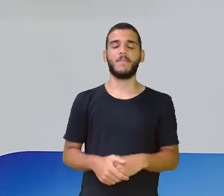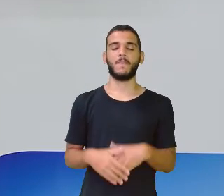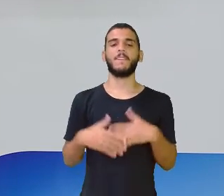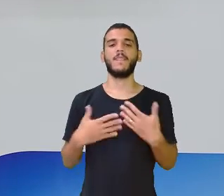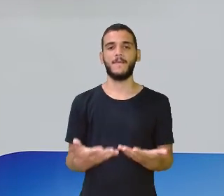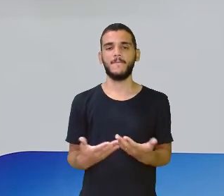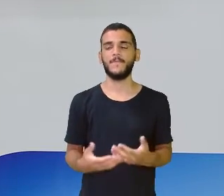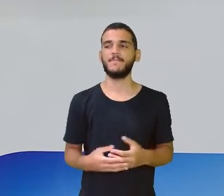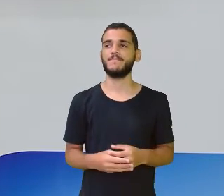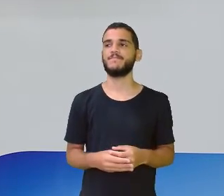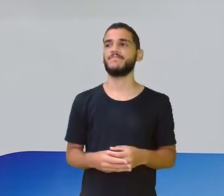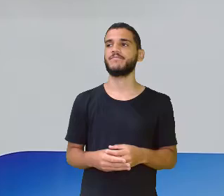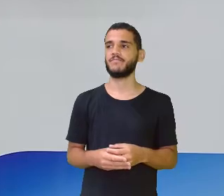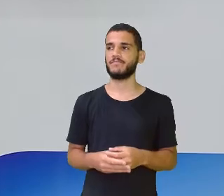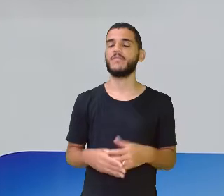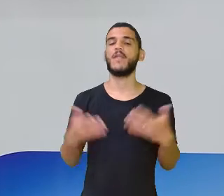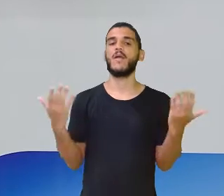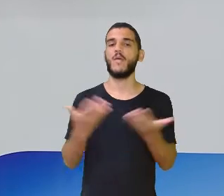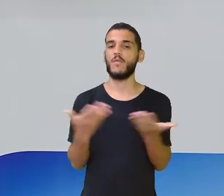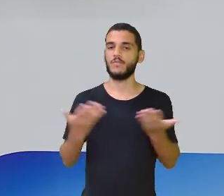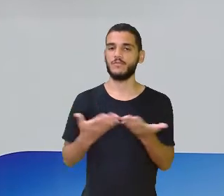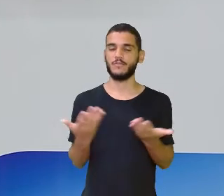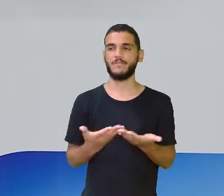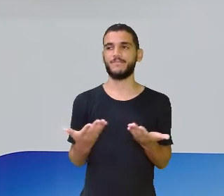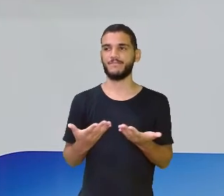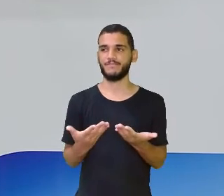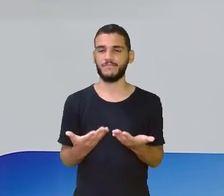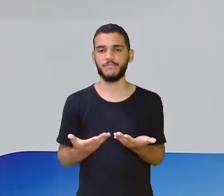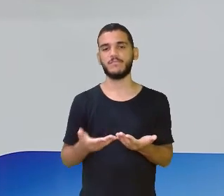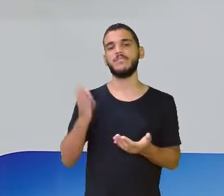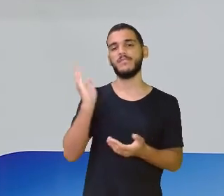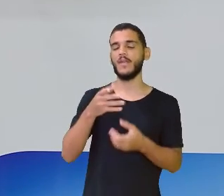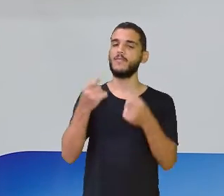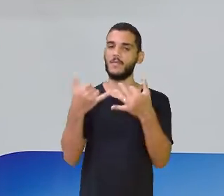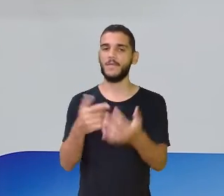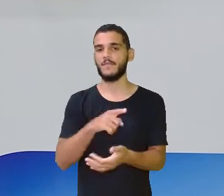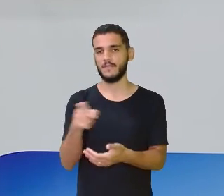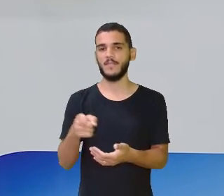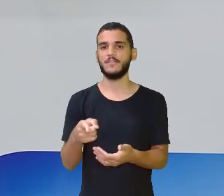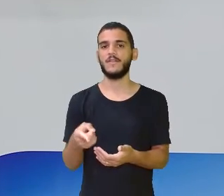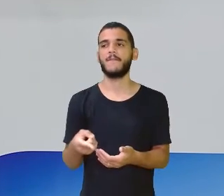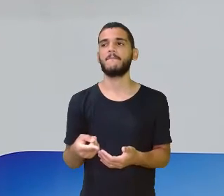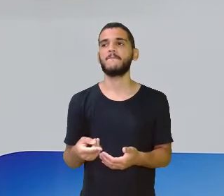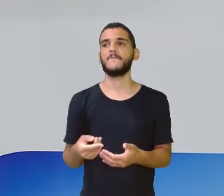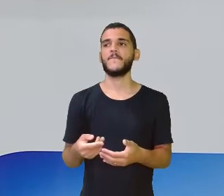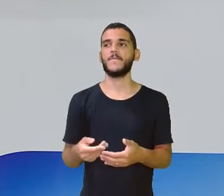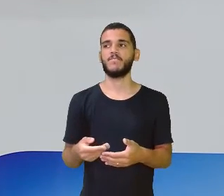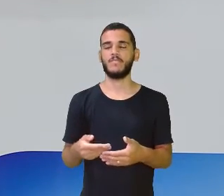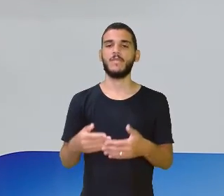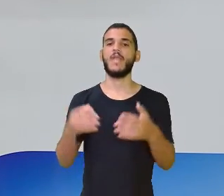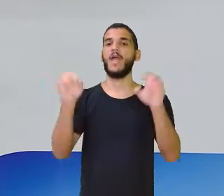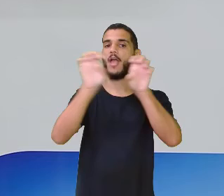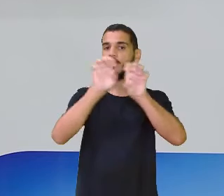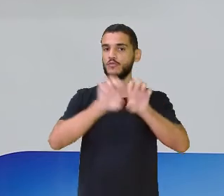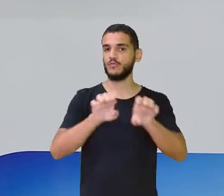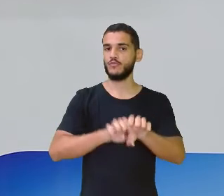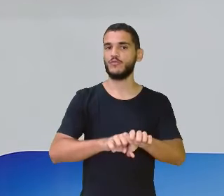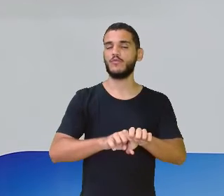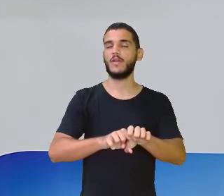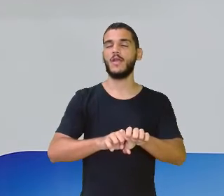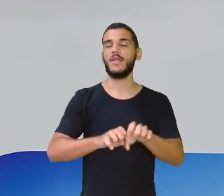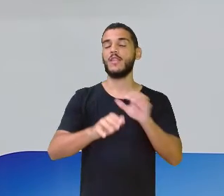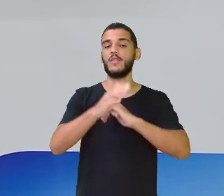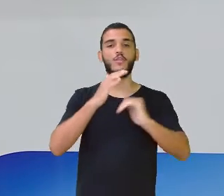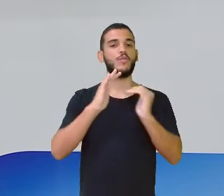se apresentou, tá certo? Hoje, isso que eu acabei de falar para vocês, daqui para trás, é a estrutura geral de todos os contos.